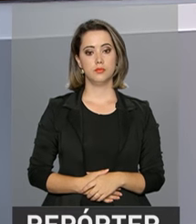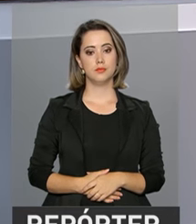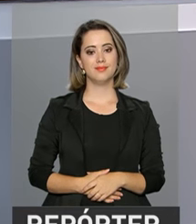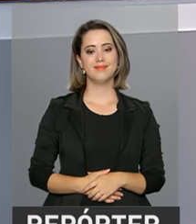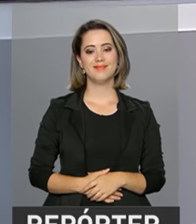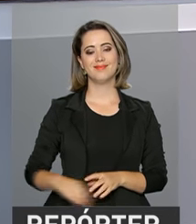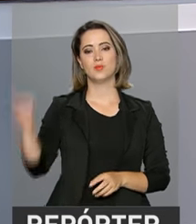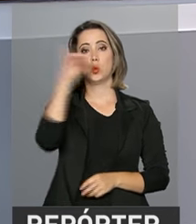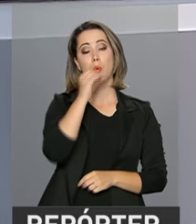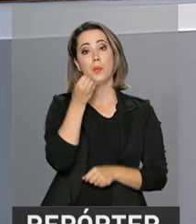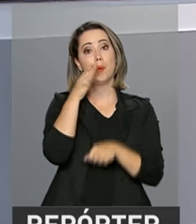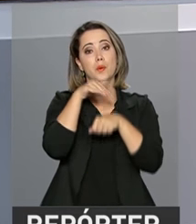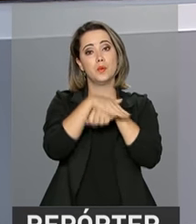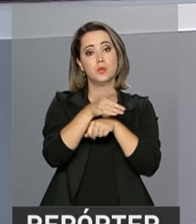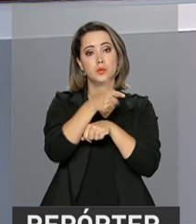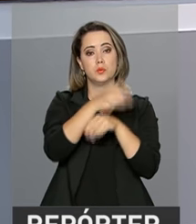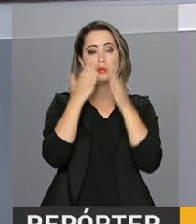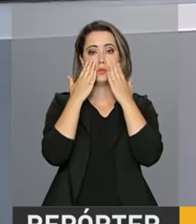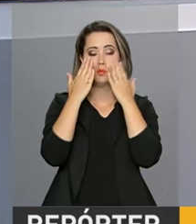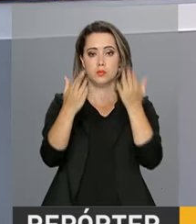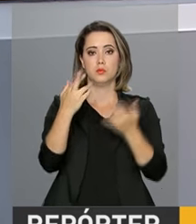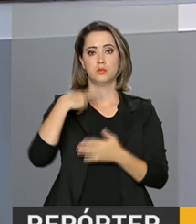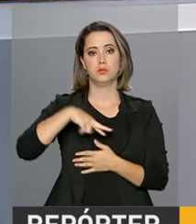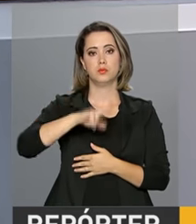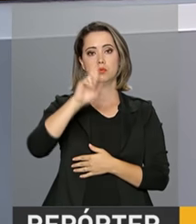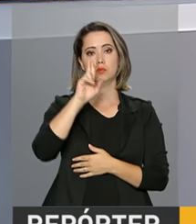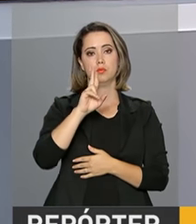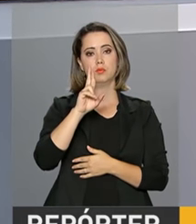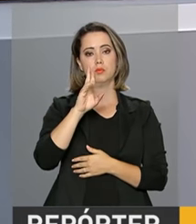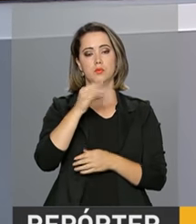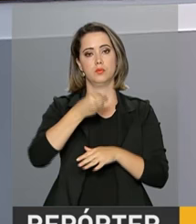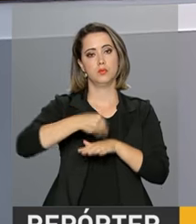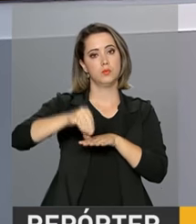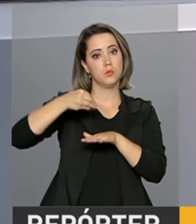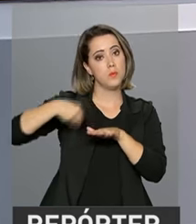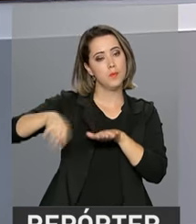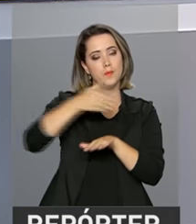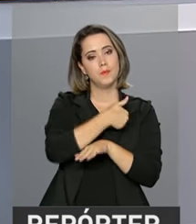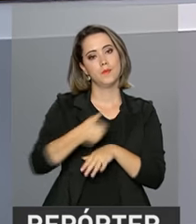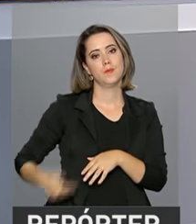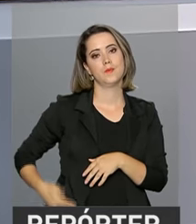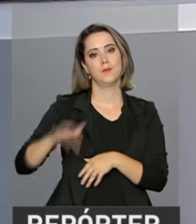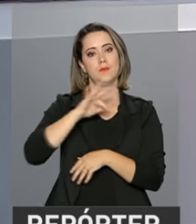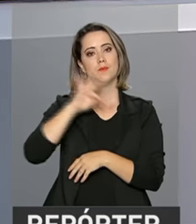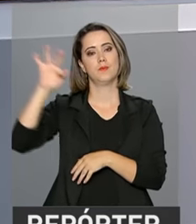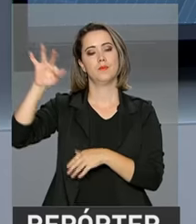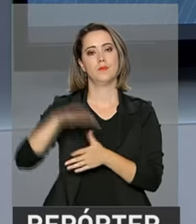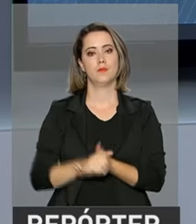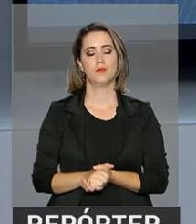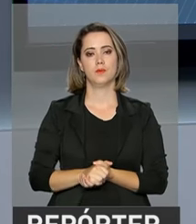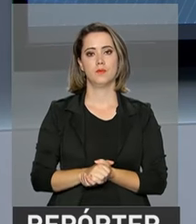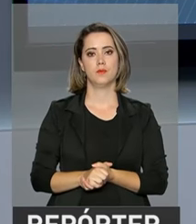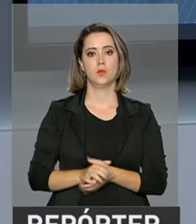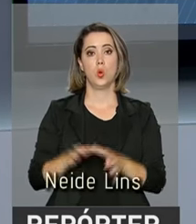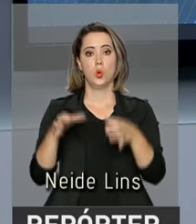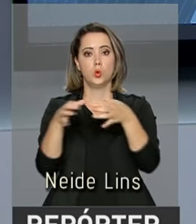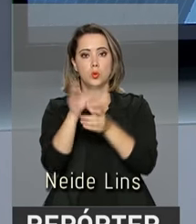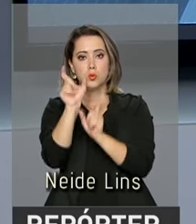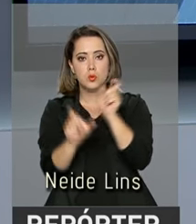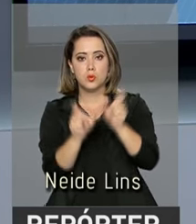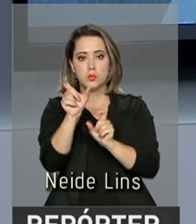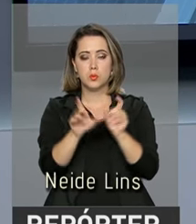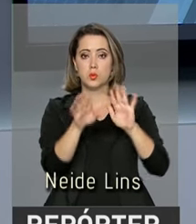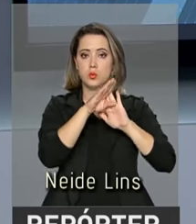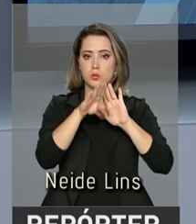olá boa noite no ar mais uma edição do repórter nbr com as notícias do governo federal os beneficiários